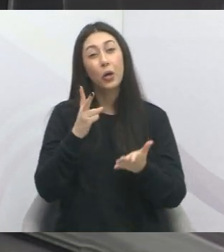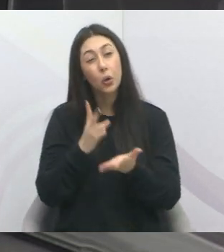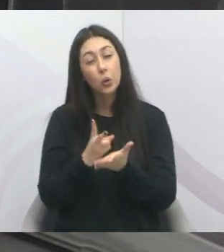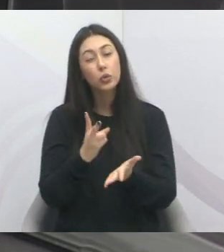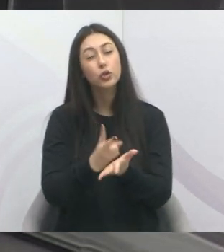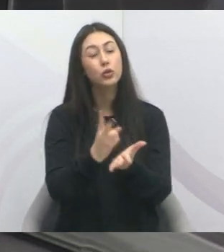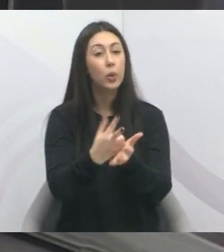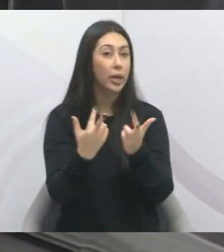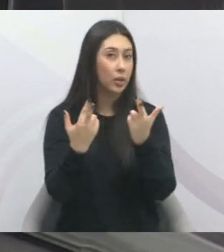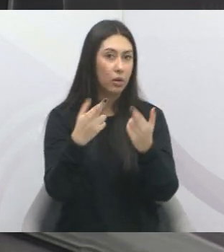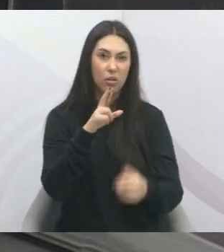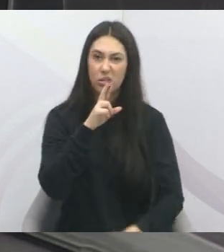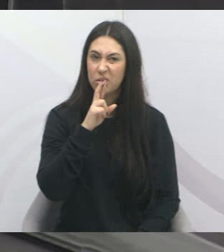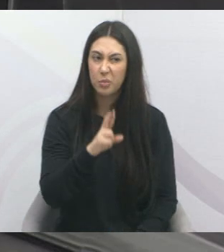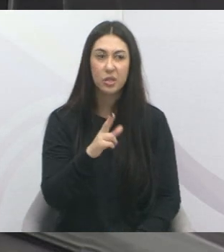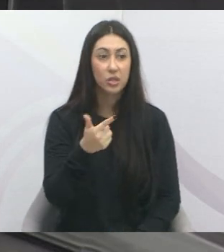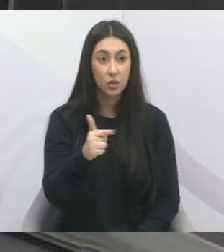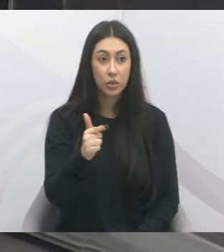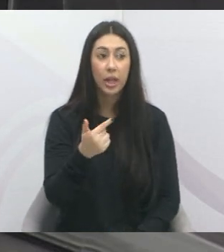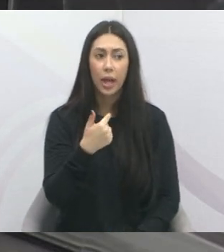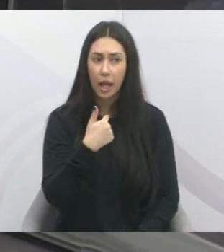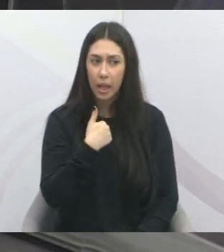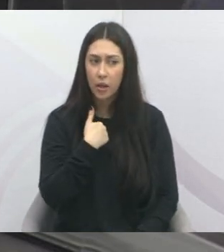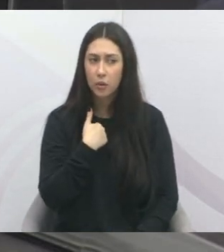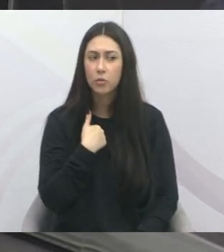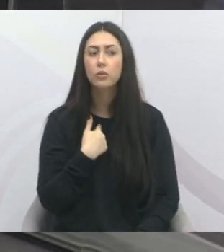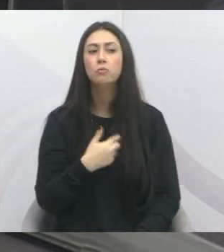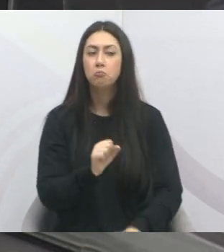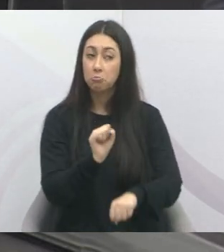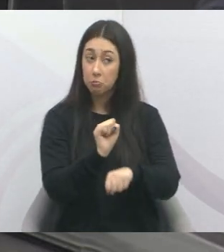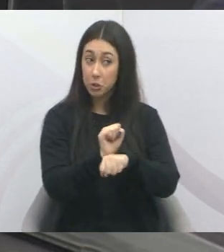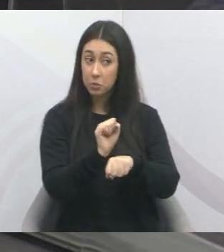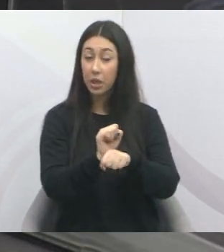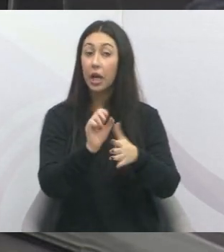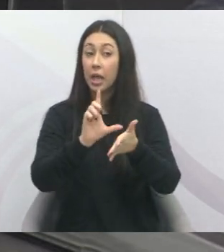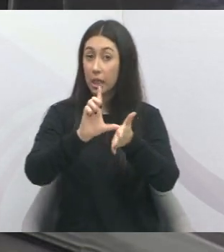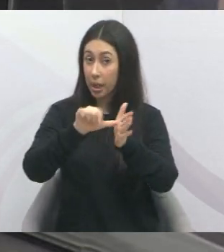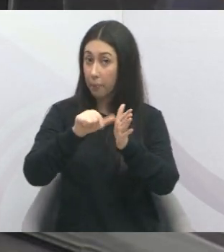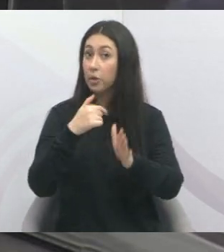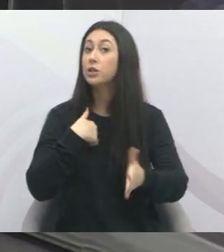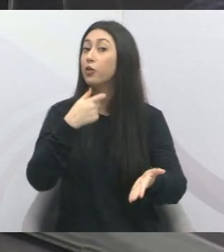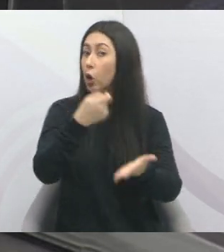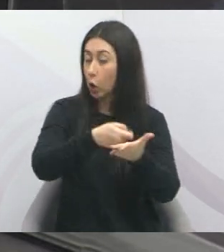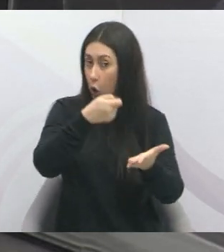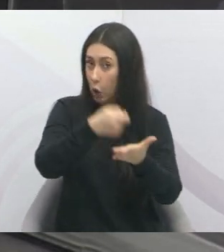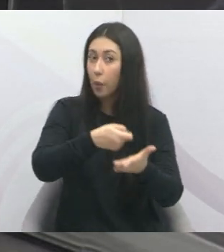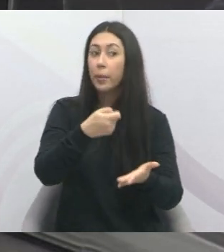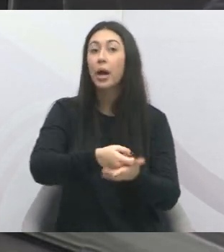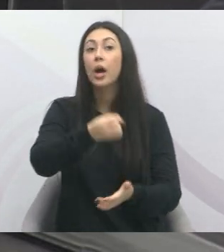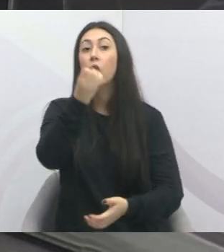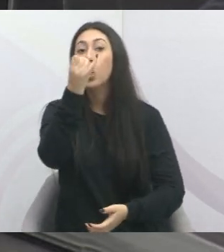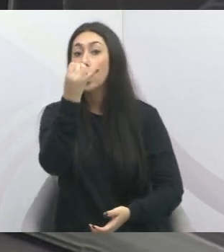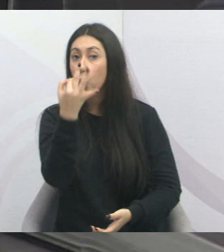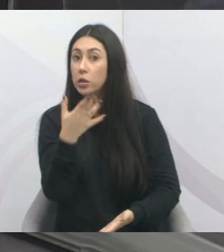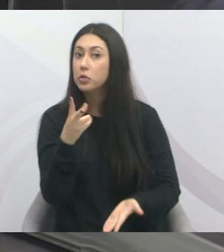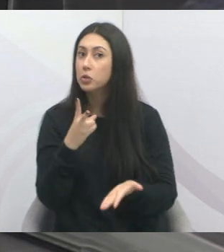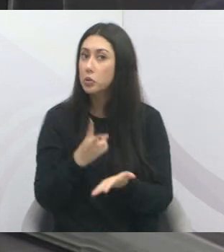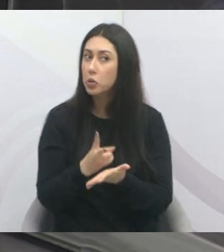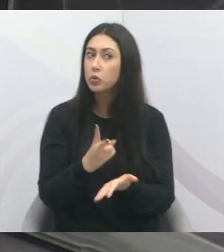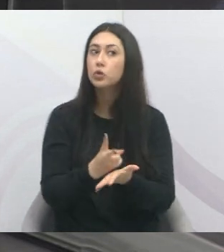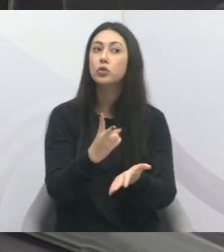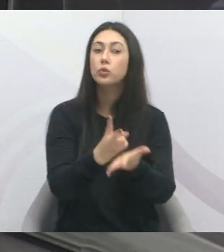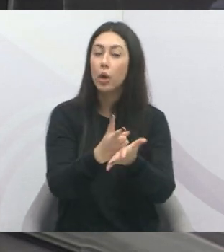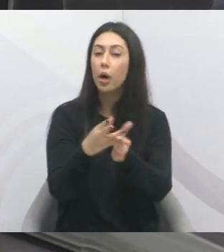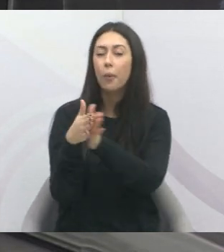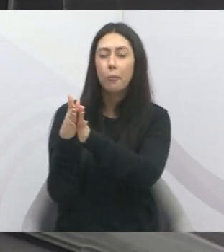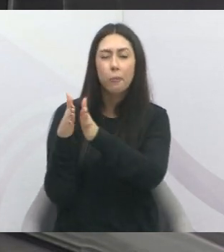nós não vamos ter resultado. Vou guardar sua fala aí para a gente cobrar desses 7 que estão sendo contratados para ver quantos vão ficar, em quanto